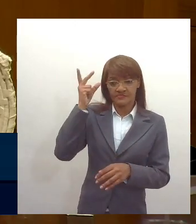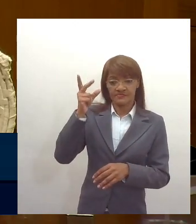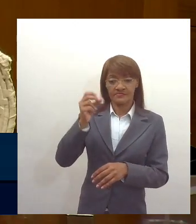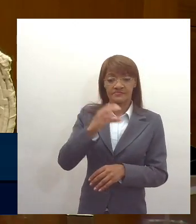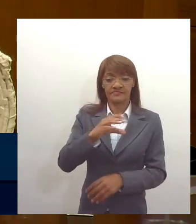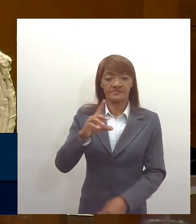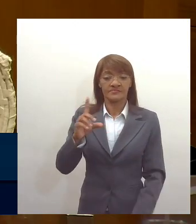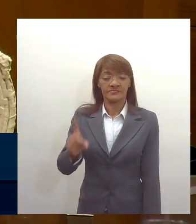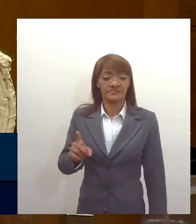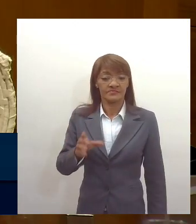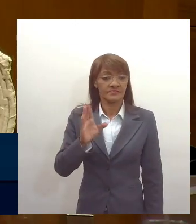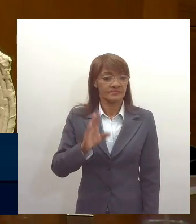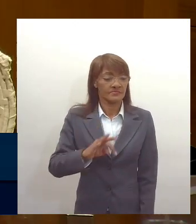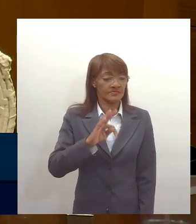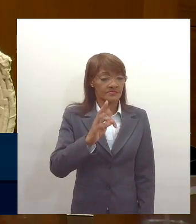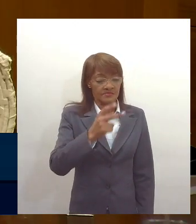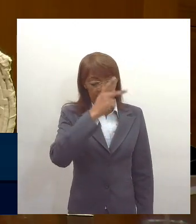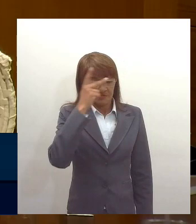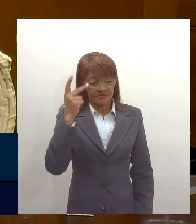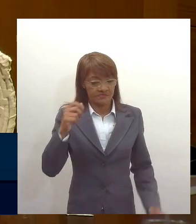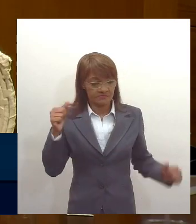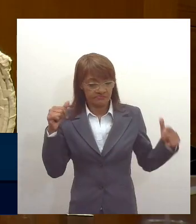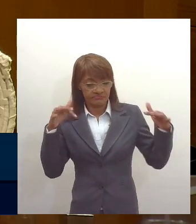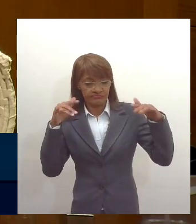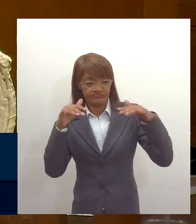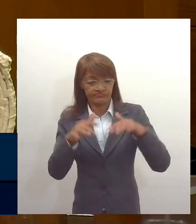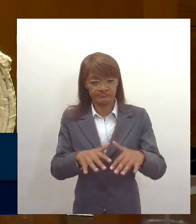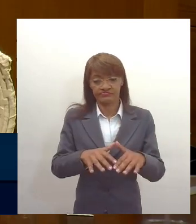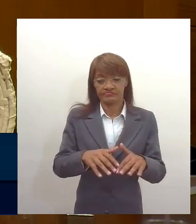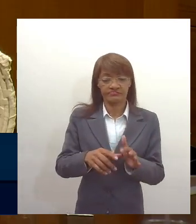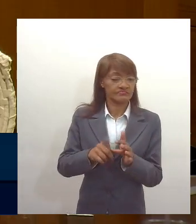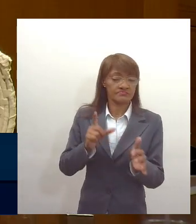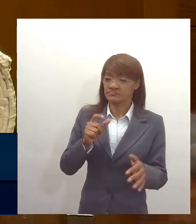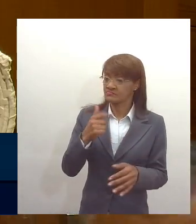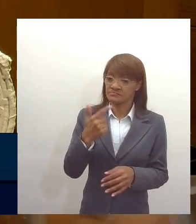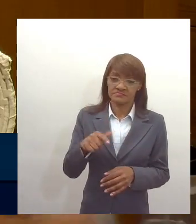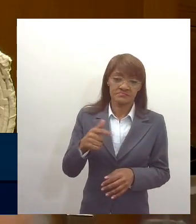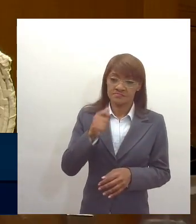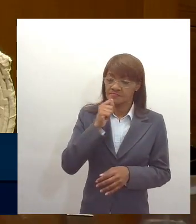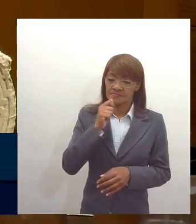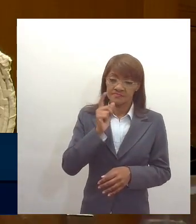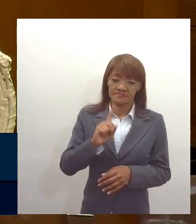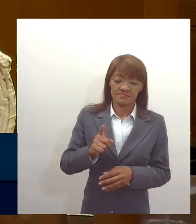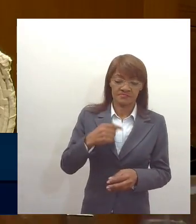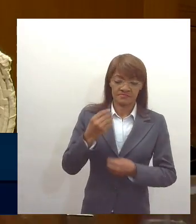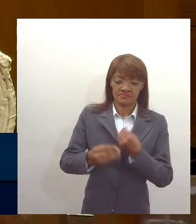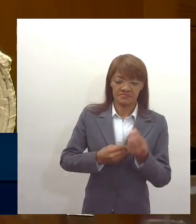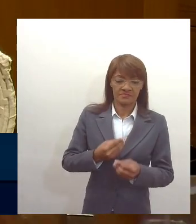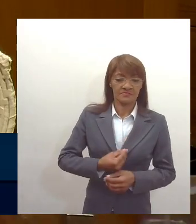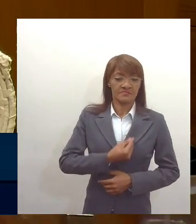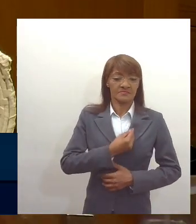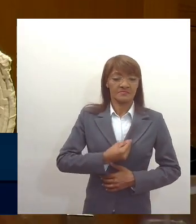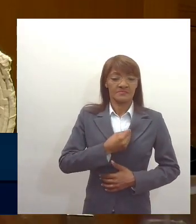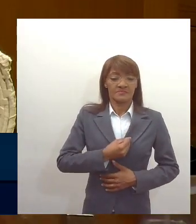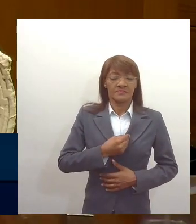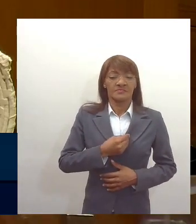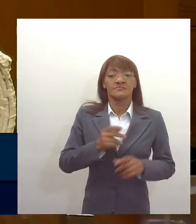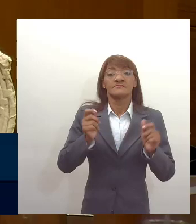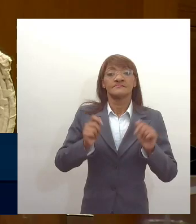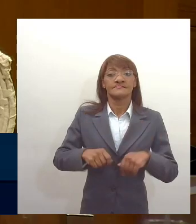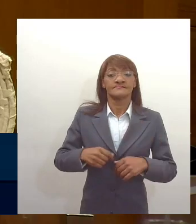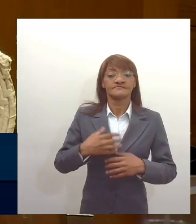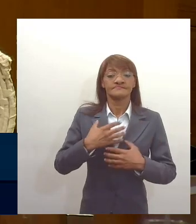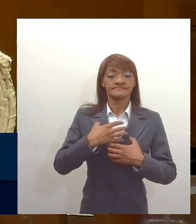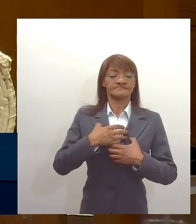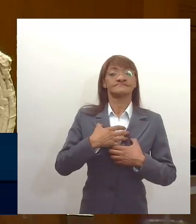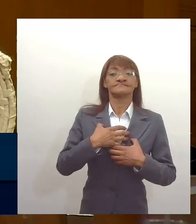não tinham condições, né, de empregabilidade, pudessem dar possibilidade a essas pessoas a